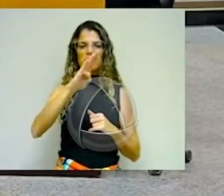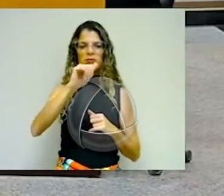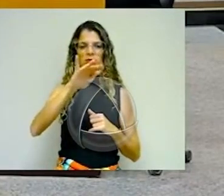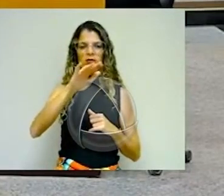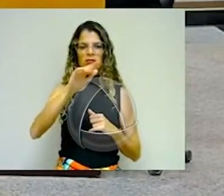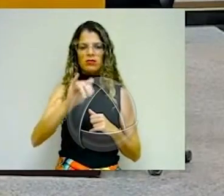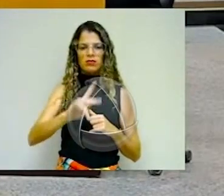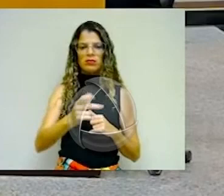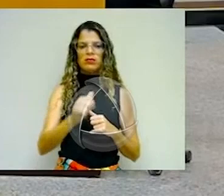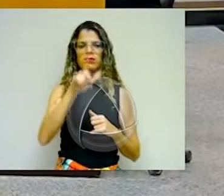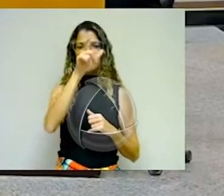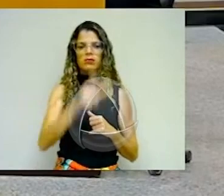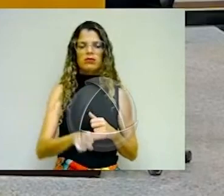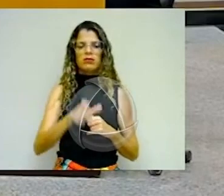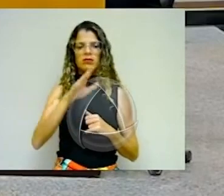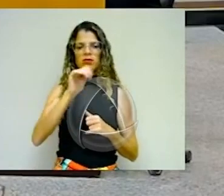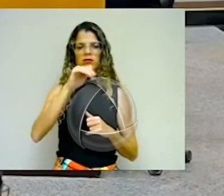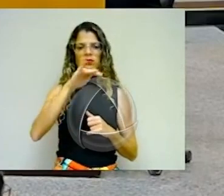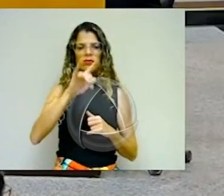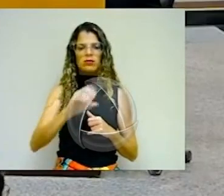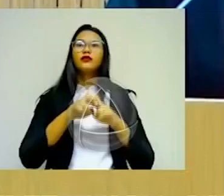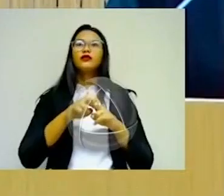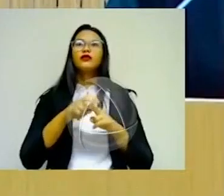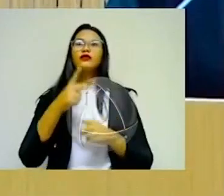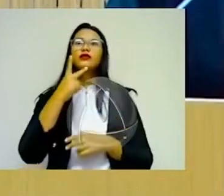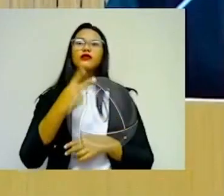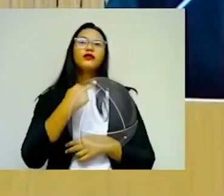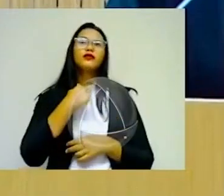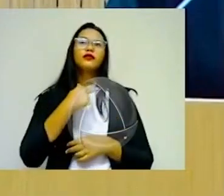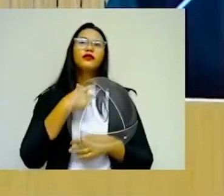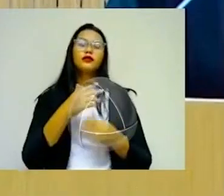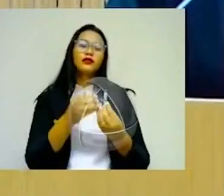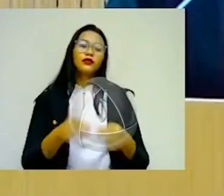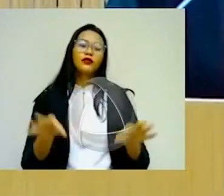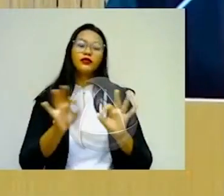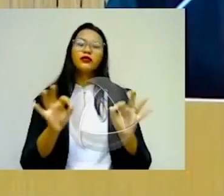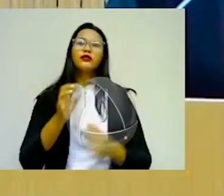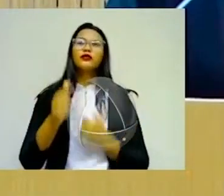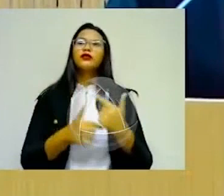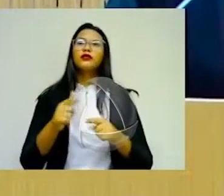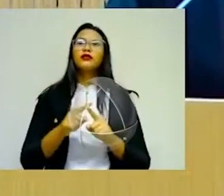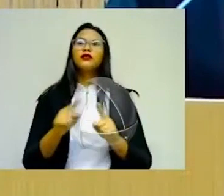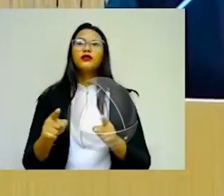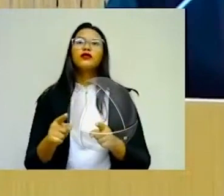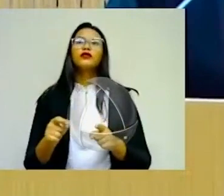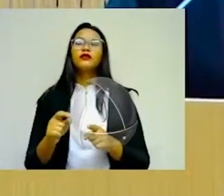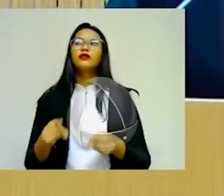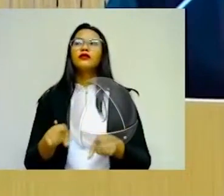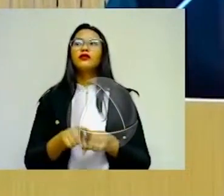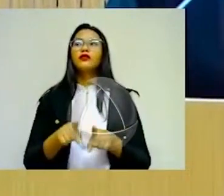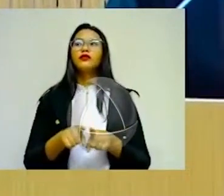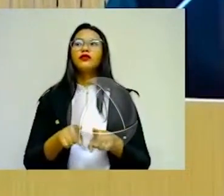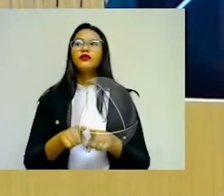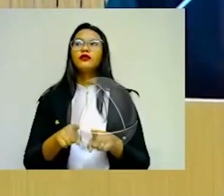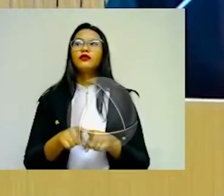situação financeira e orçamentária de Canindé de São Francisco. O procurador-geral João Augusto dos Anjos Bandeira de Melo,